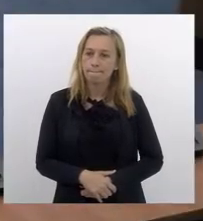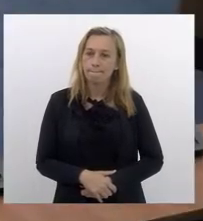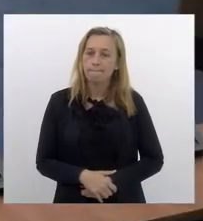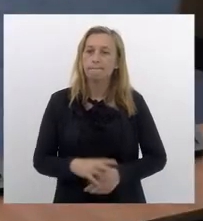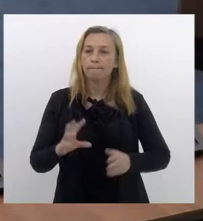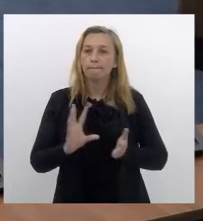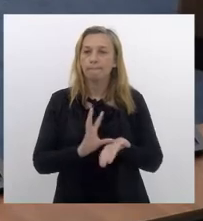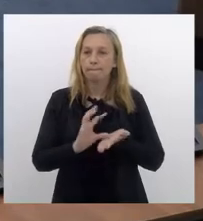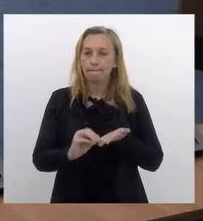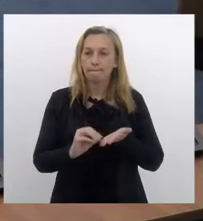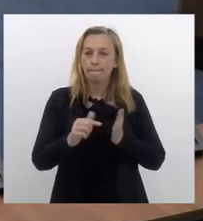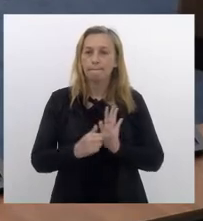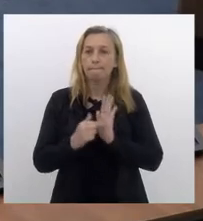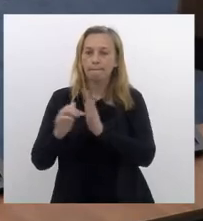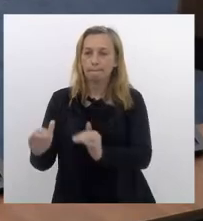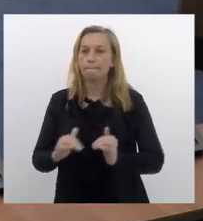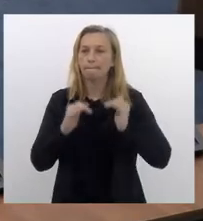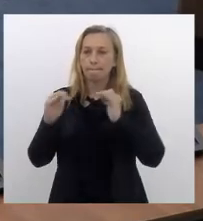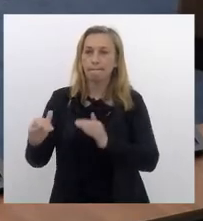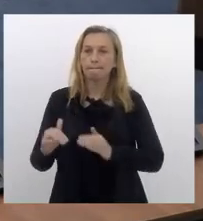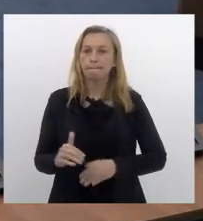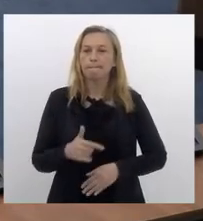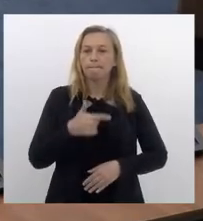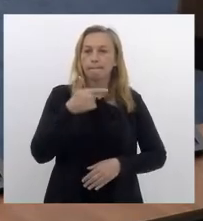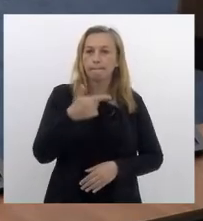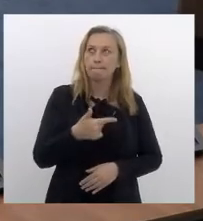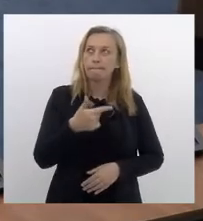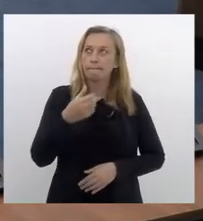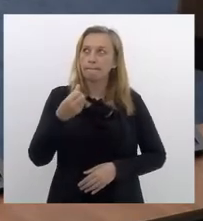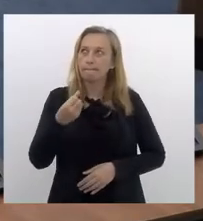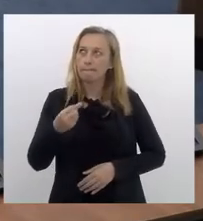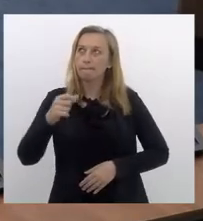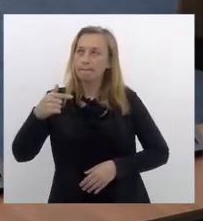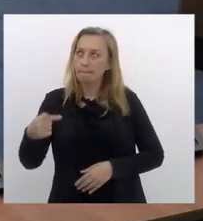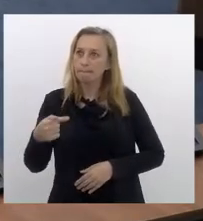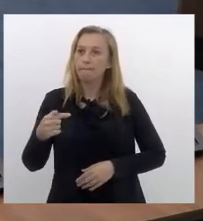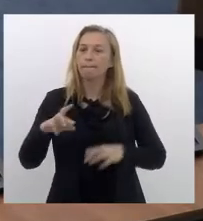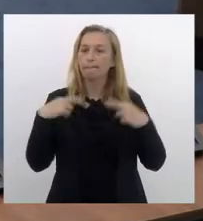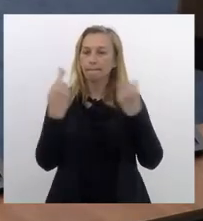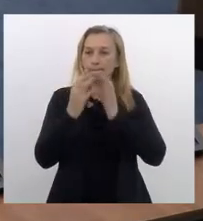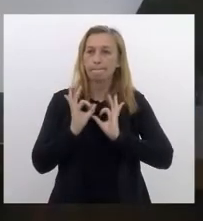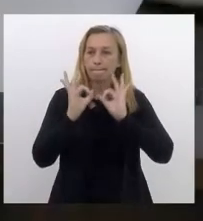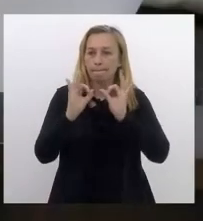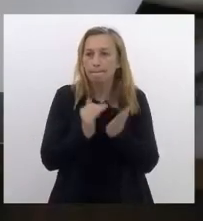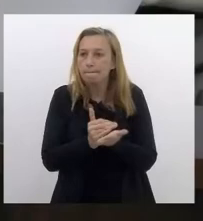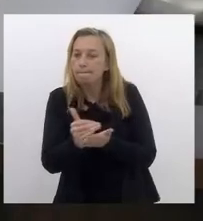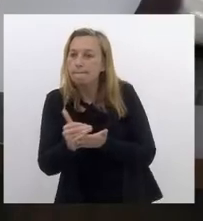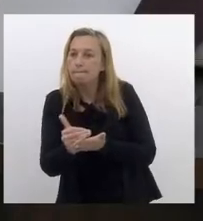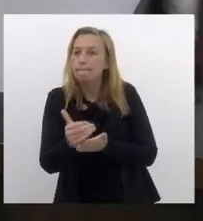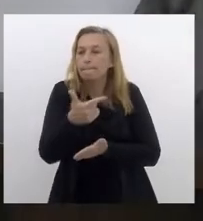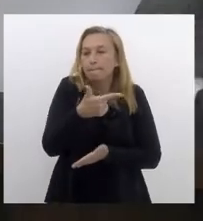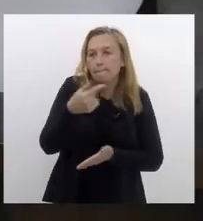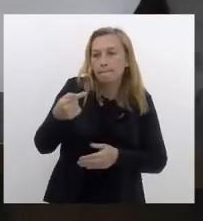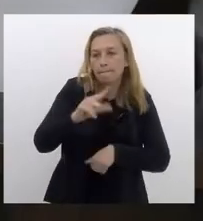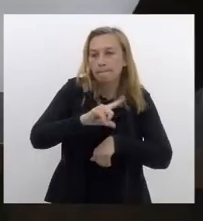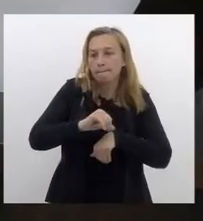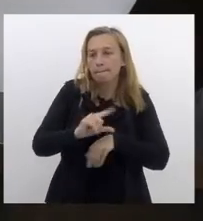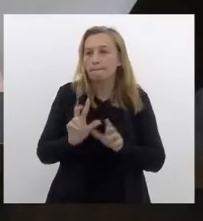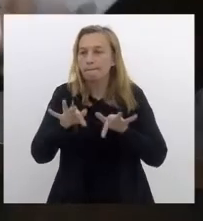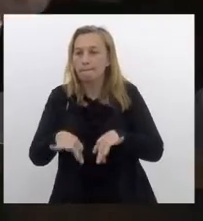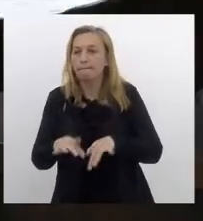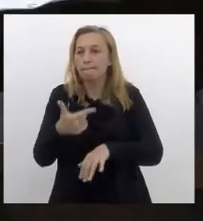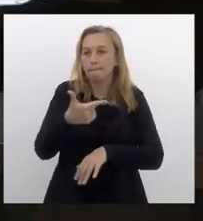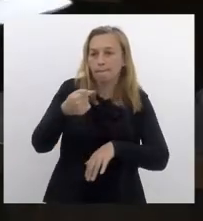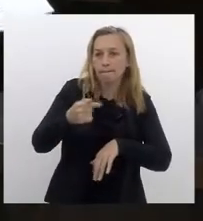A ata reflete com exatidão ocorrida na 207ª sessão extraordinária, que iniciada às 17 horas, encerrou-se às